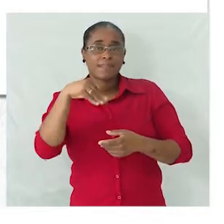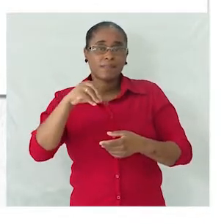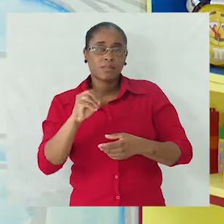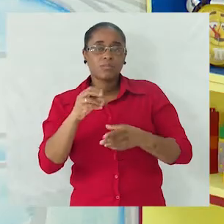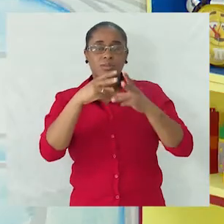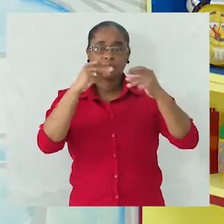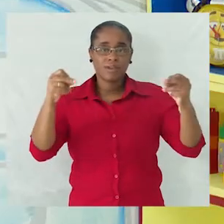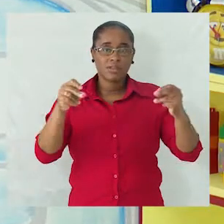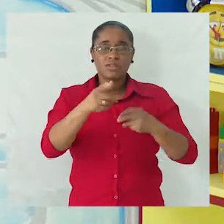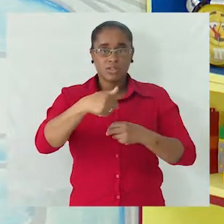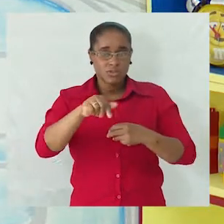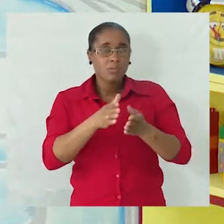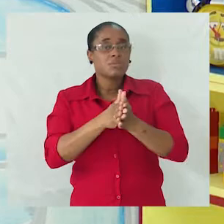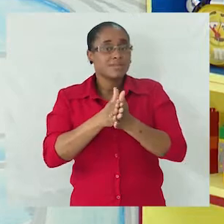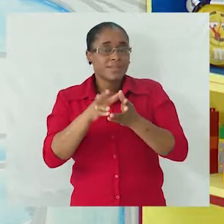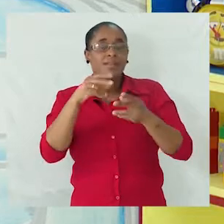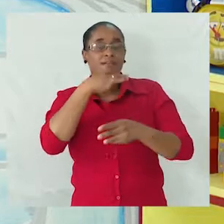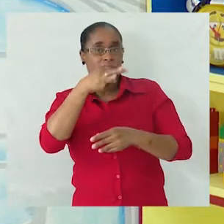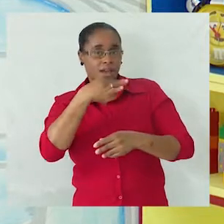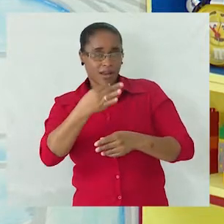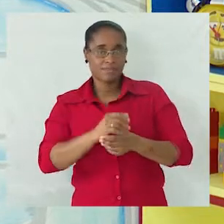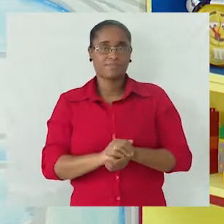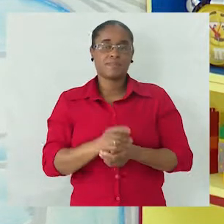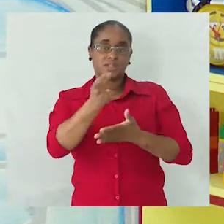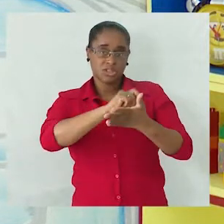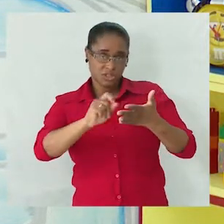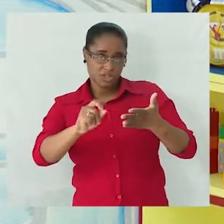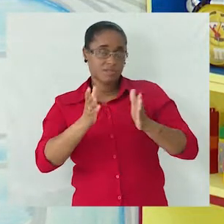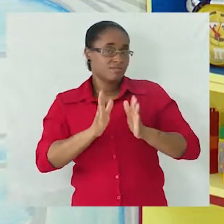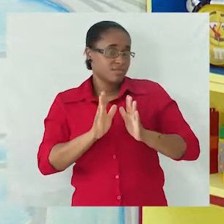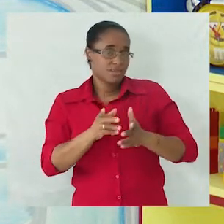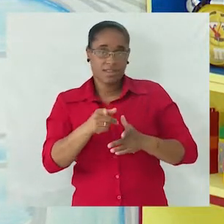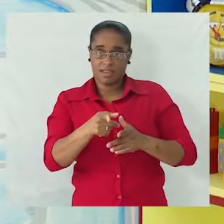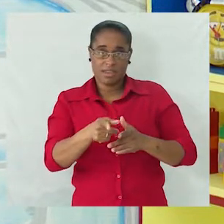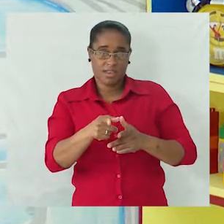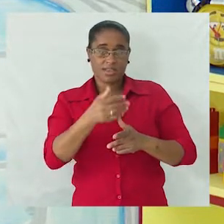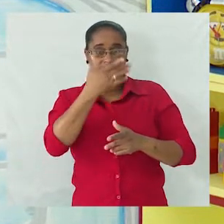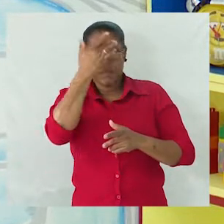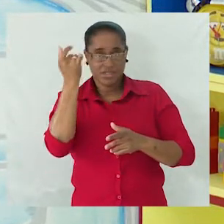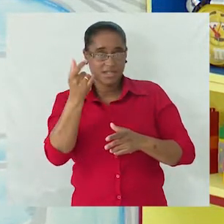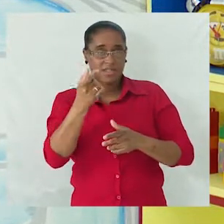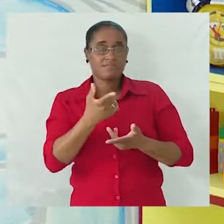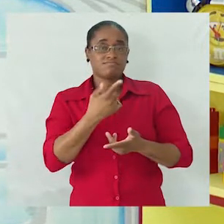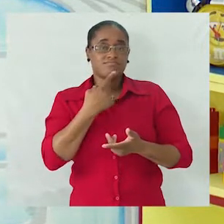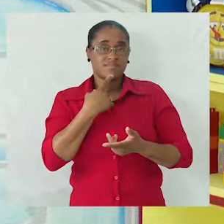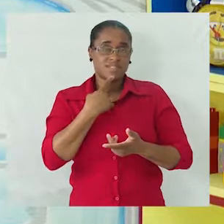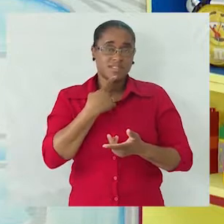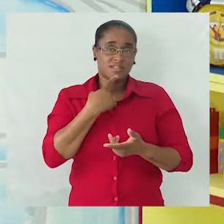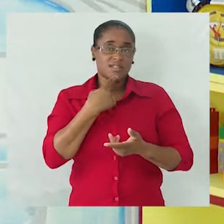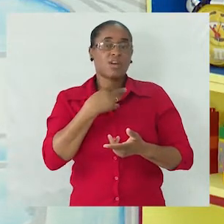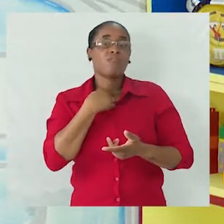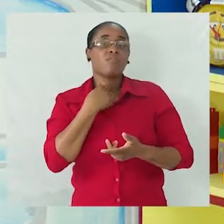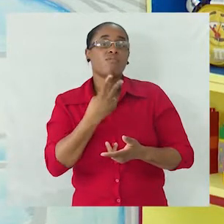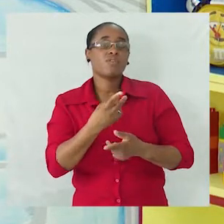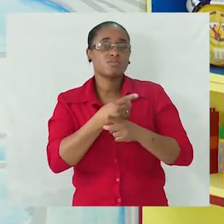vamos usar na fala. Na escrita, já não temos essa facilidade de perceber o tom de voz, porque é